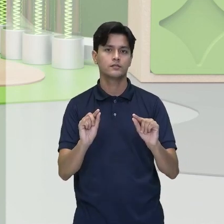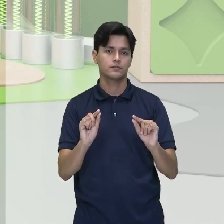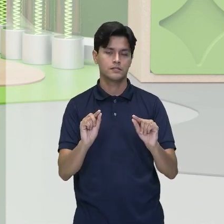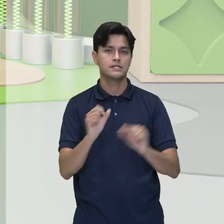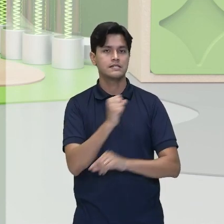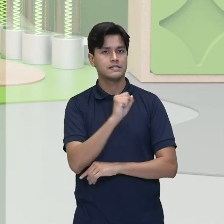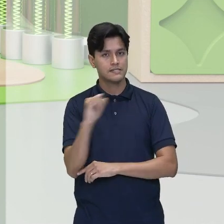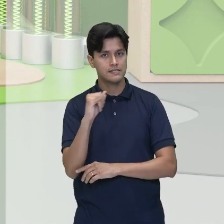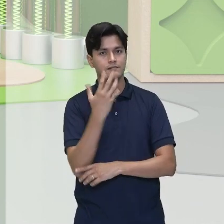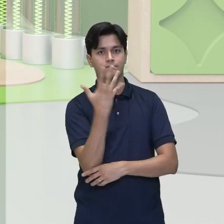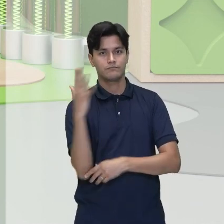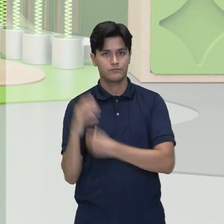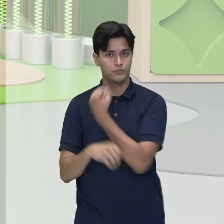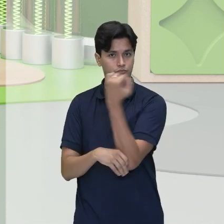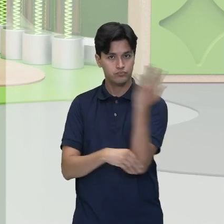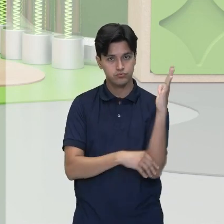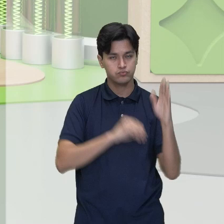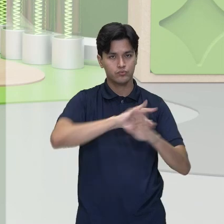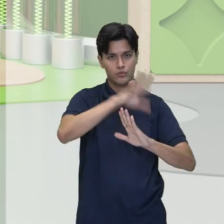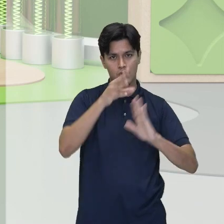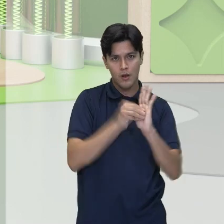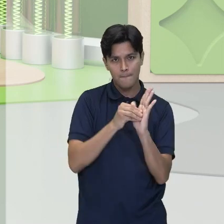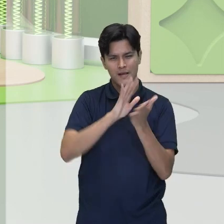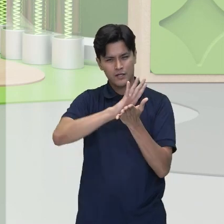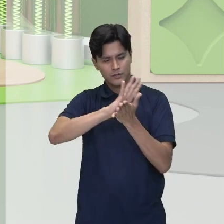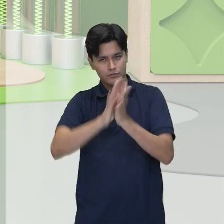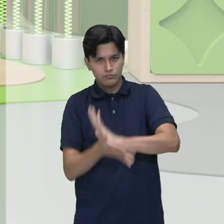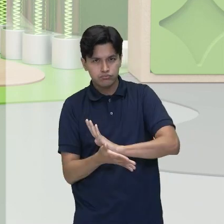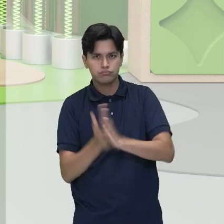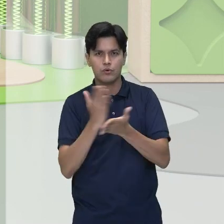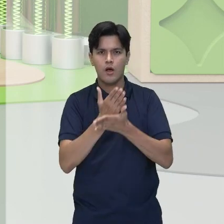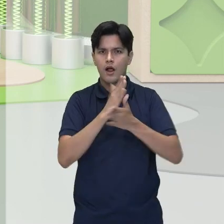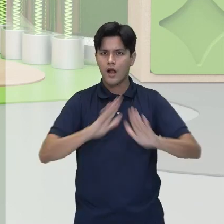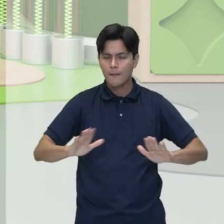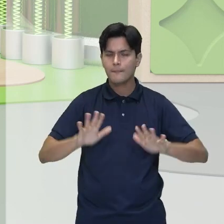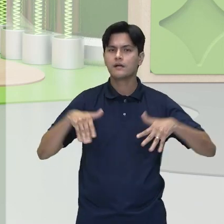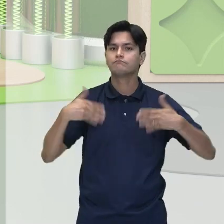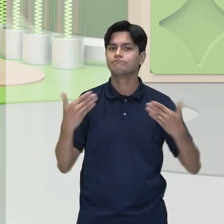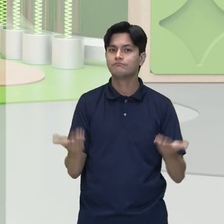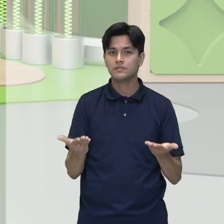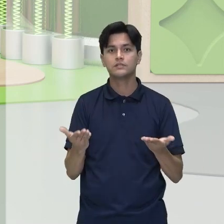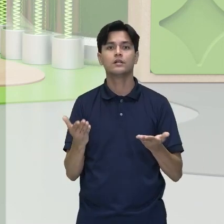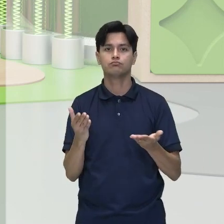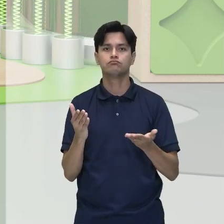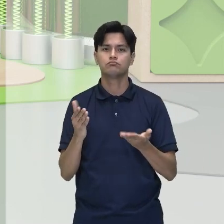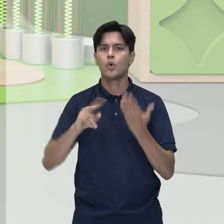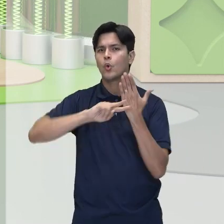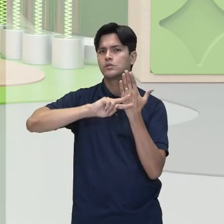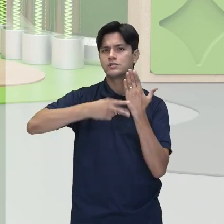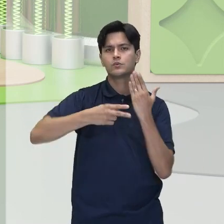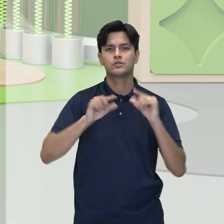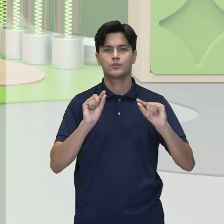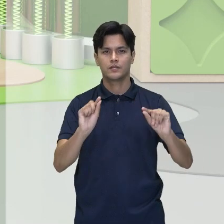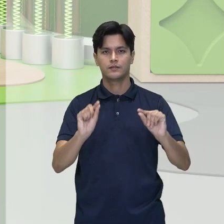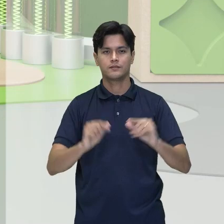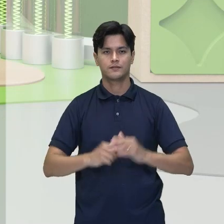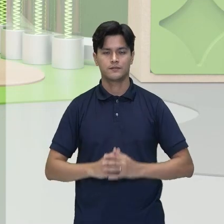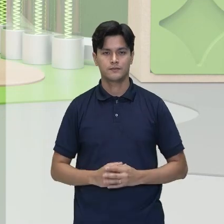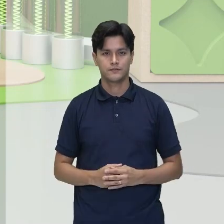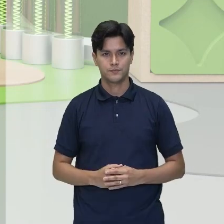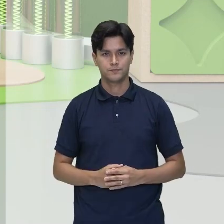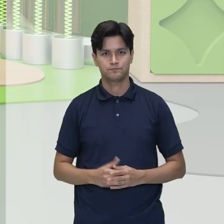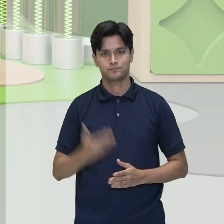floresta vier a ser devastada, se acontecer ali algumas mudanças, né, dentro desse bioma. Então, como a